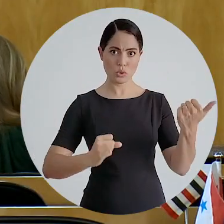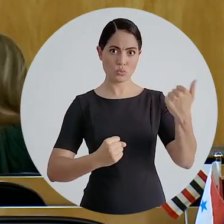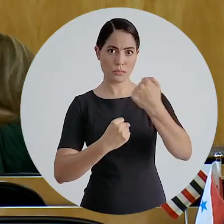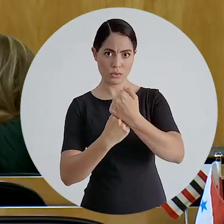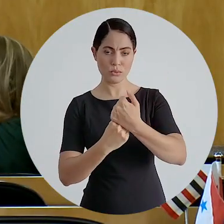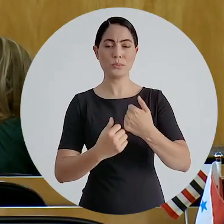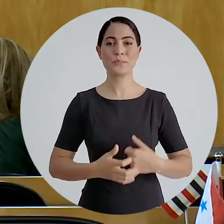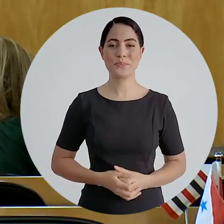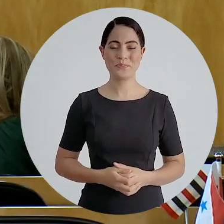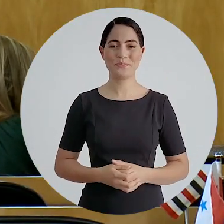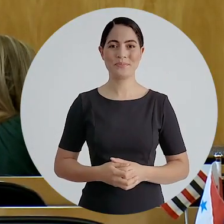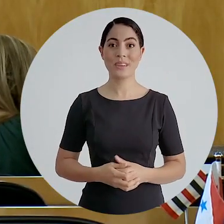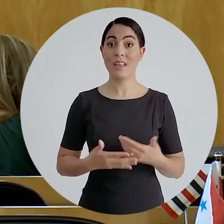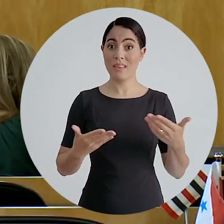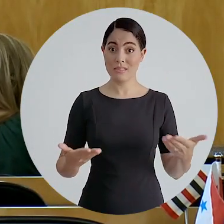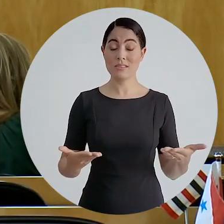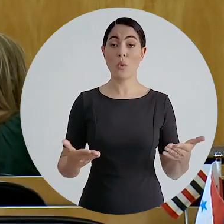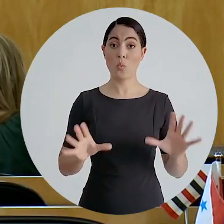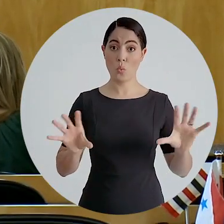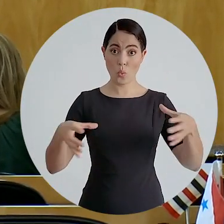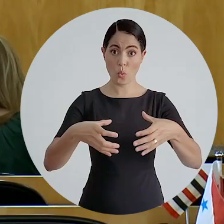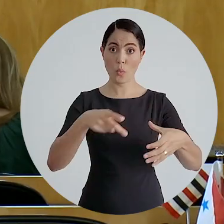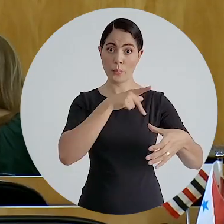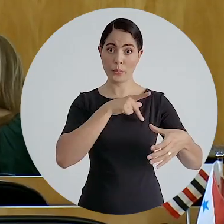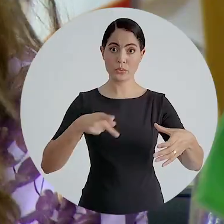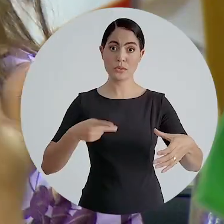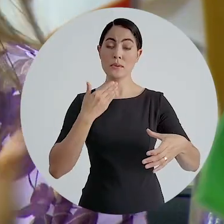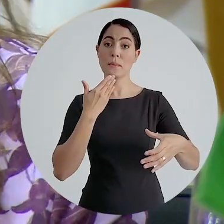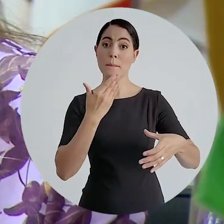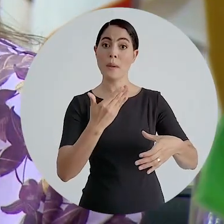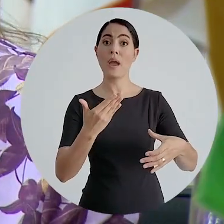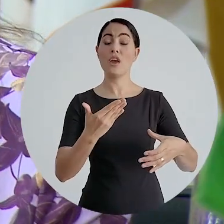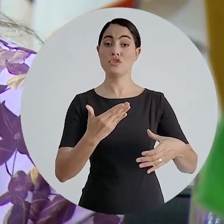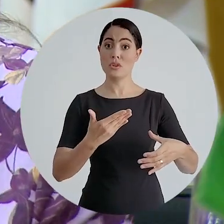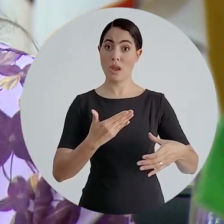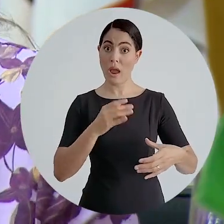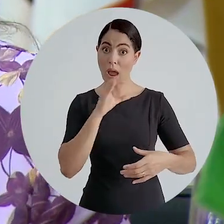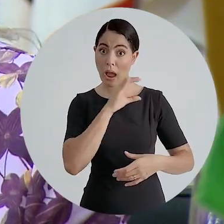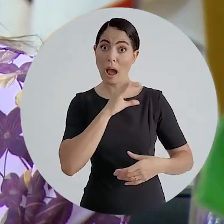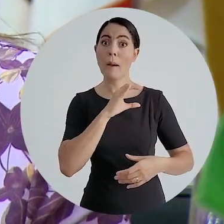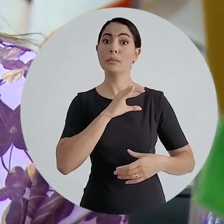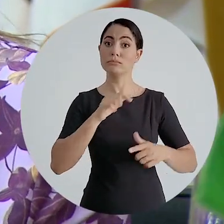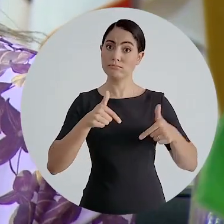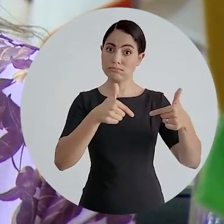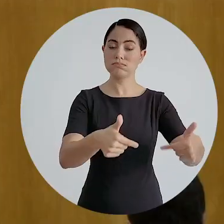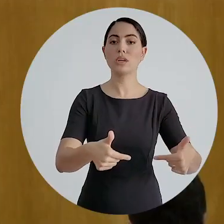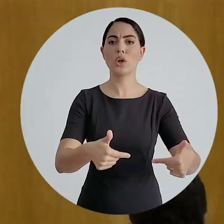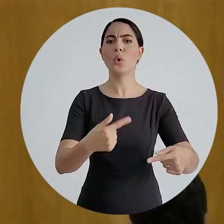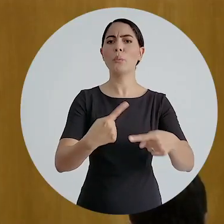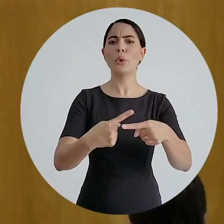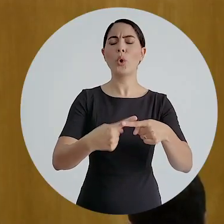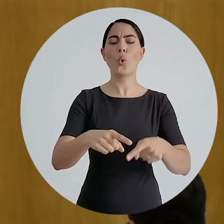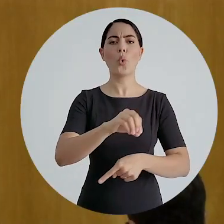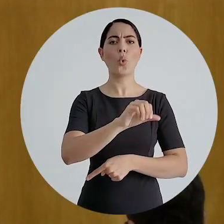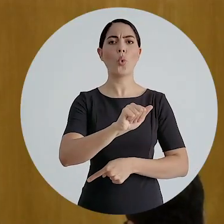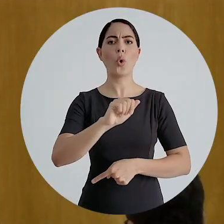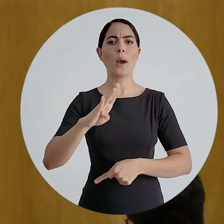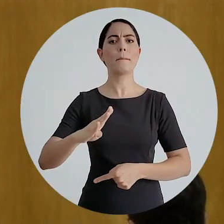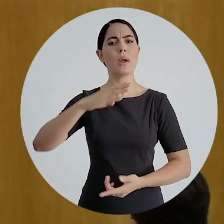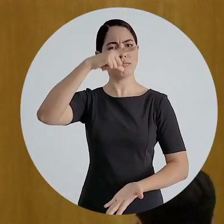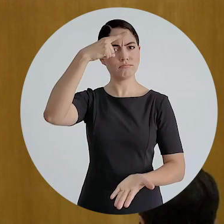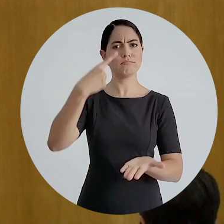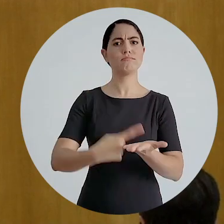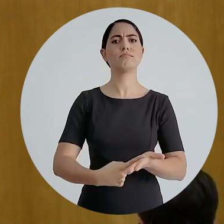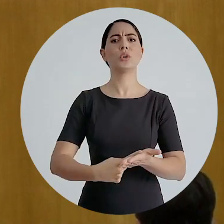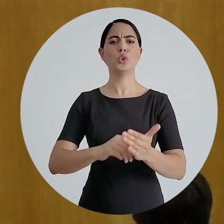A indicação do colégio é pela aplicação imediata da nova regra. Segundo dirigentes da Ordem, este é o compromisso